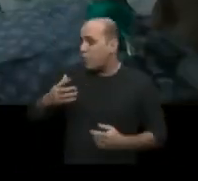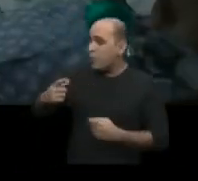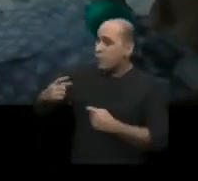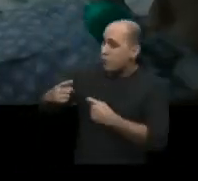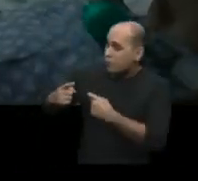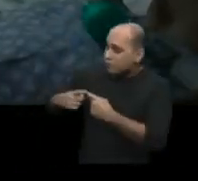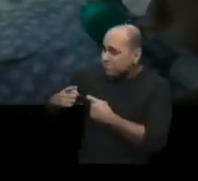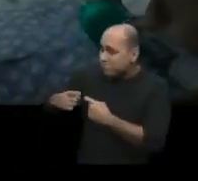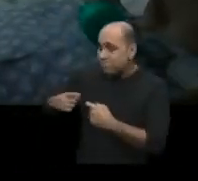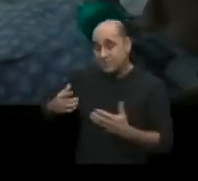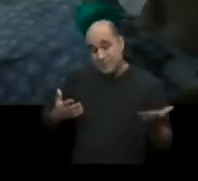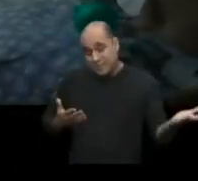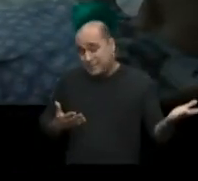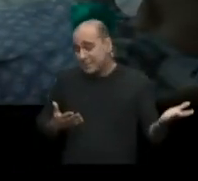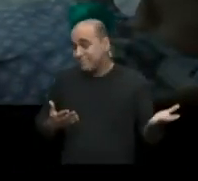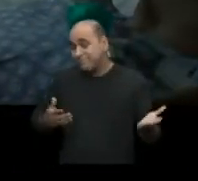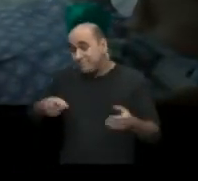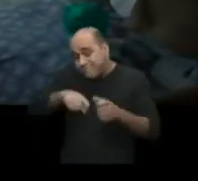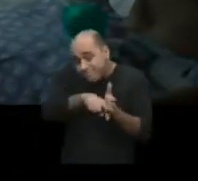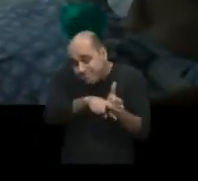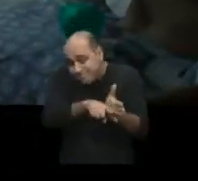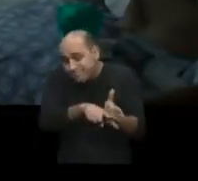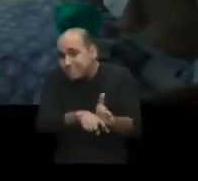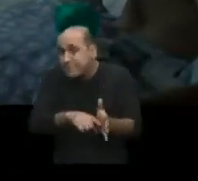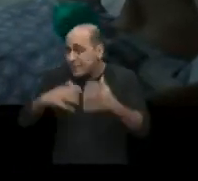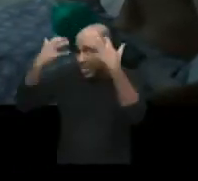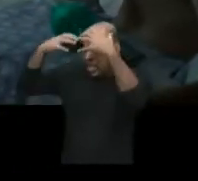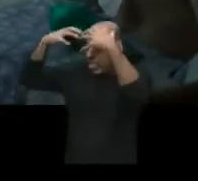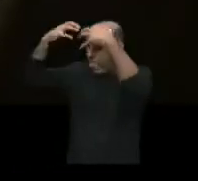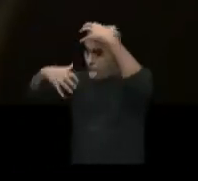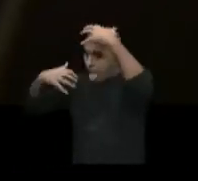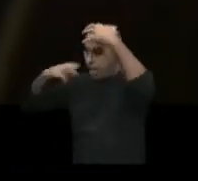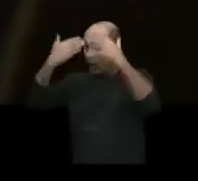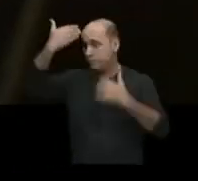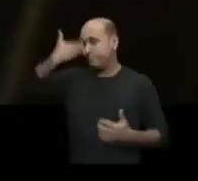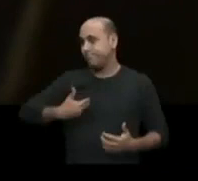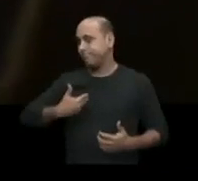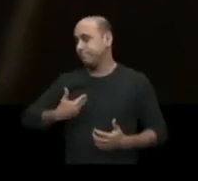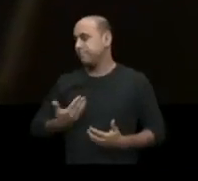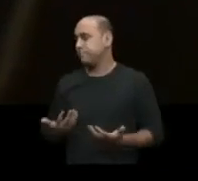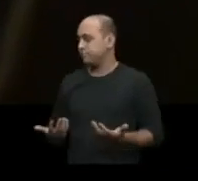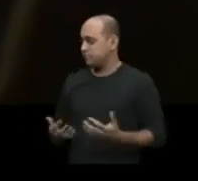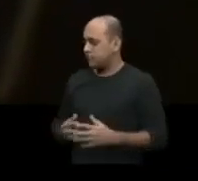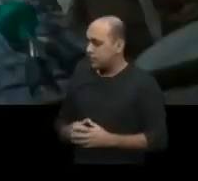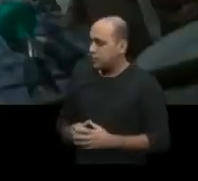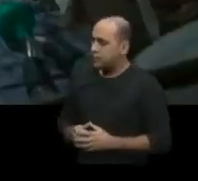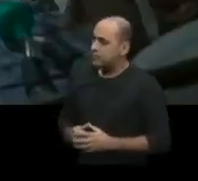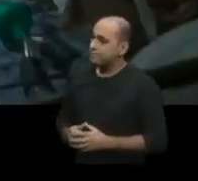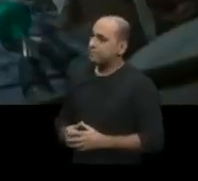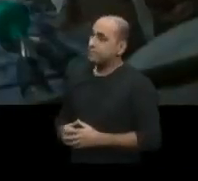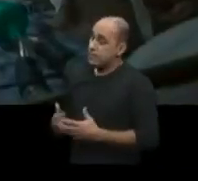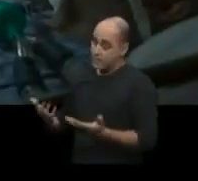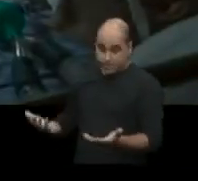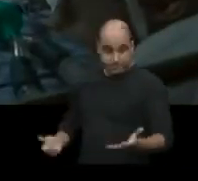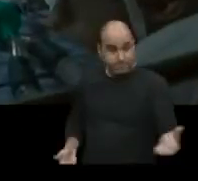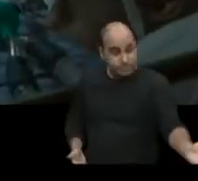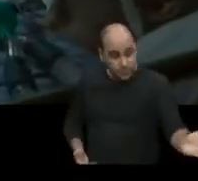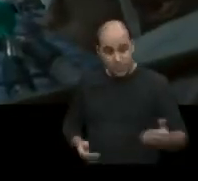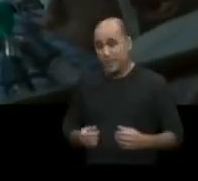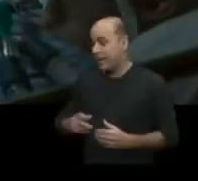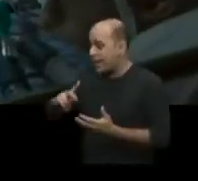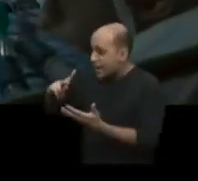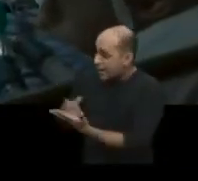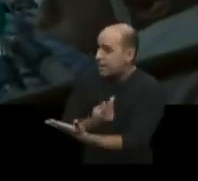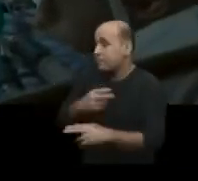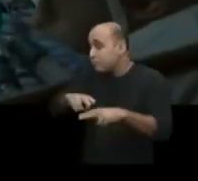hemorrágico. Fizemos algumas tomografias, mas ainda não temos resultados. Como consequência do AVC, René apresenta um